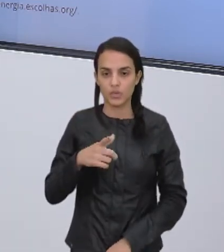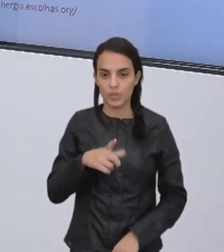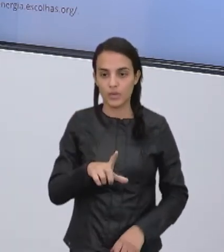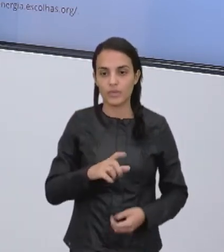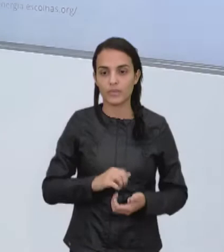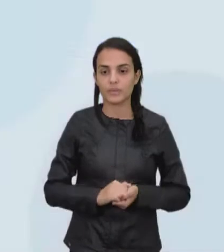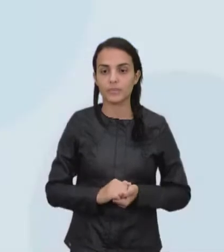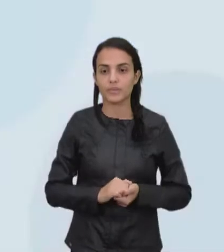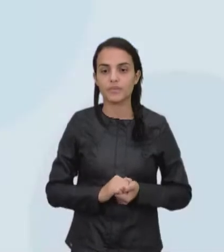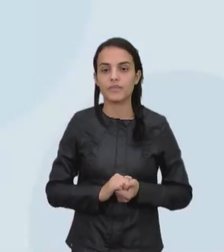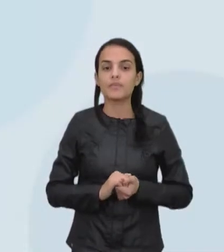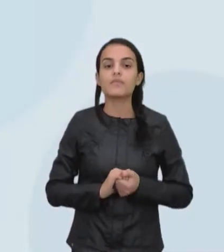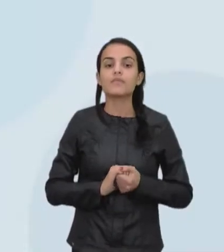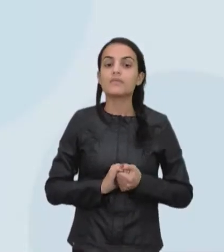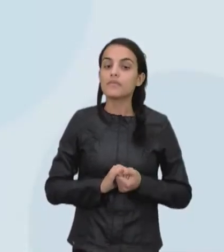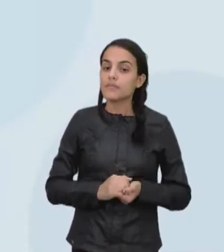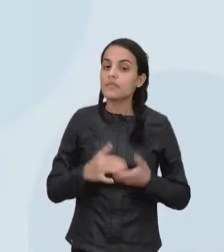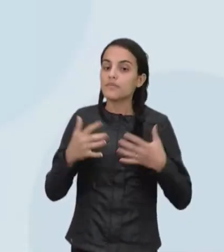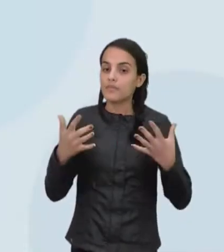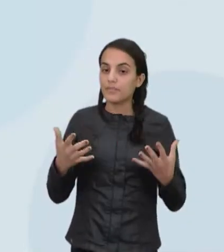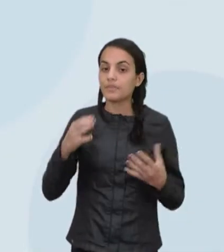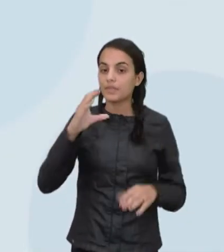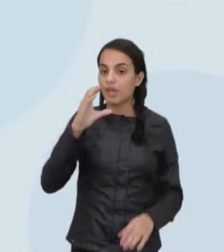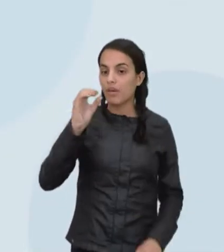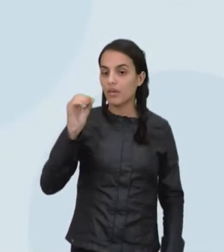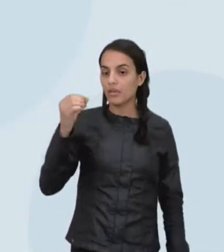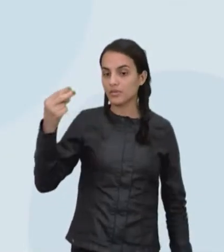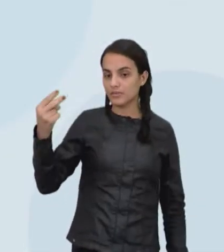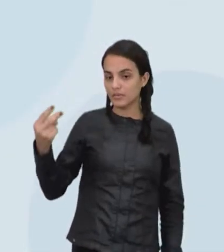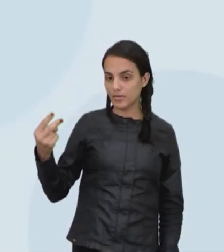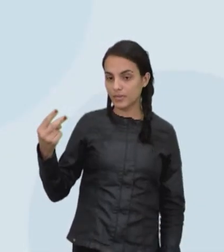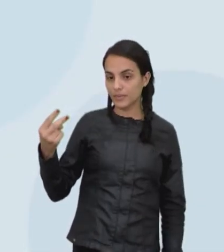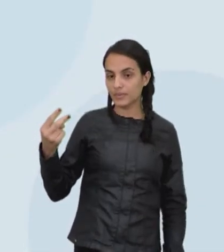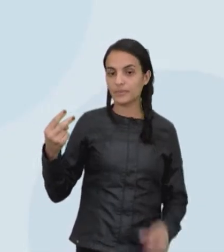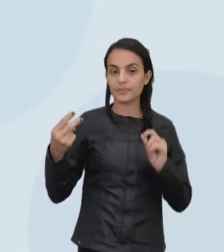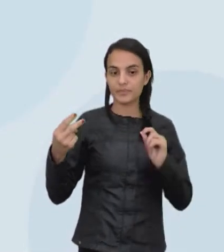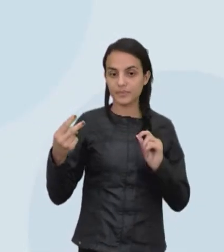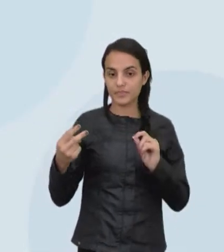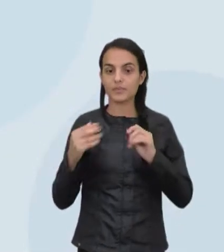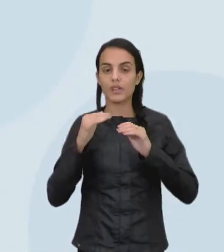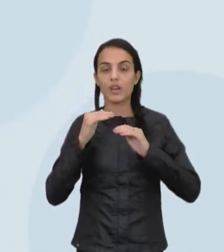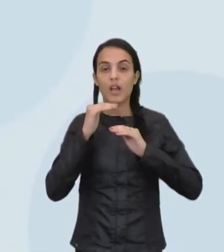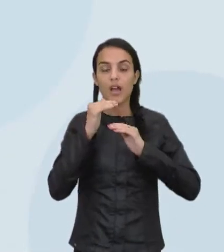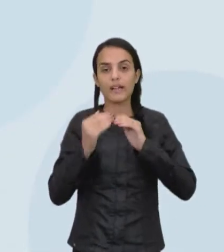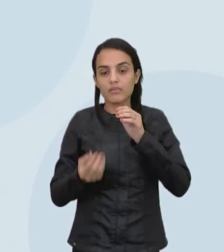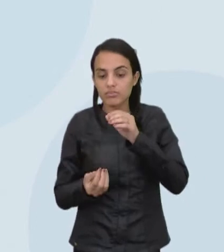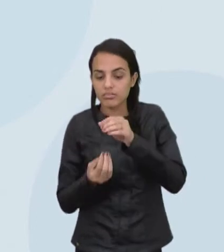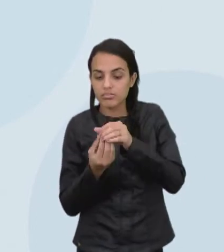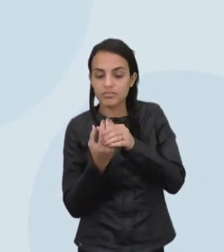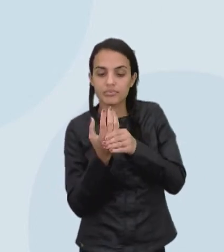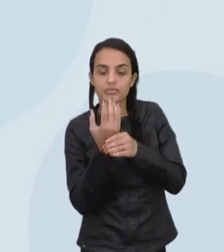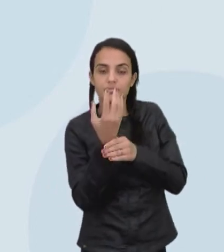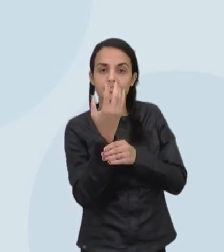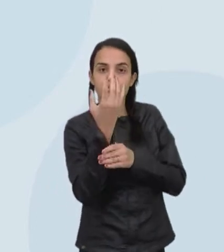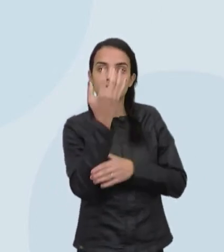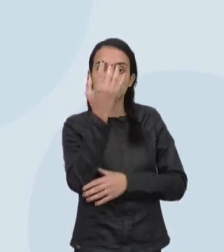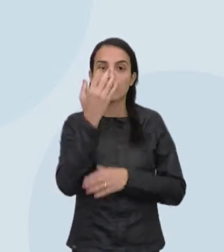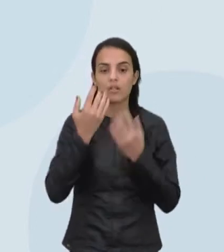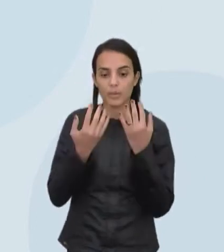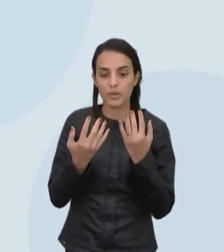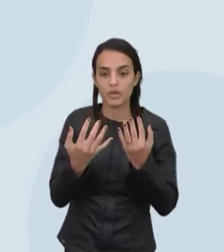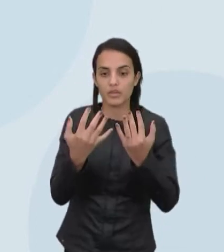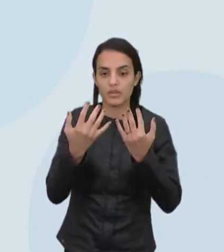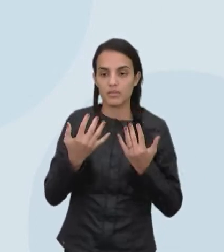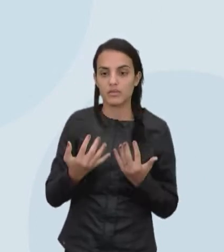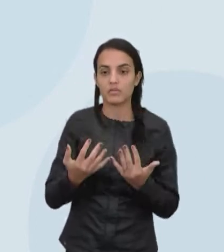quase totalidade do carbono sai na forma de CO2, que será absorvido pelo crescimento de novas plantas ou pela regeneração de plantas